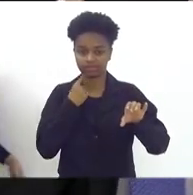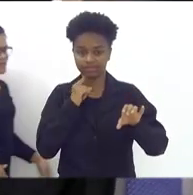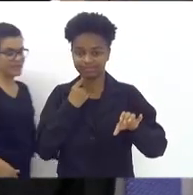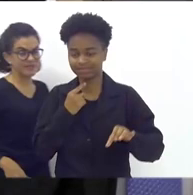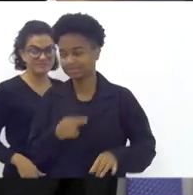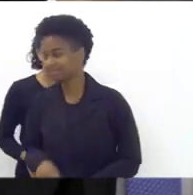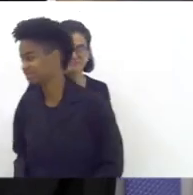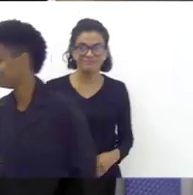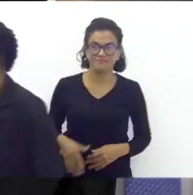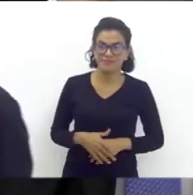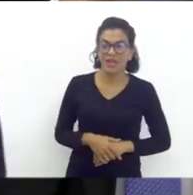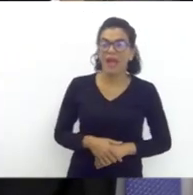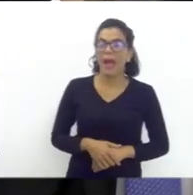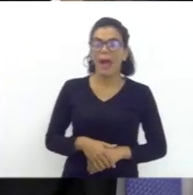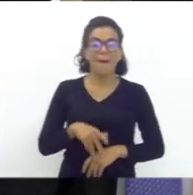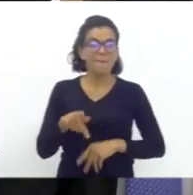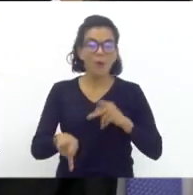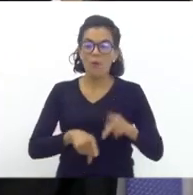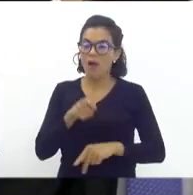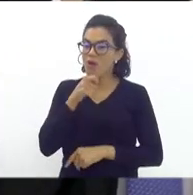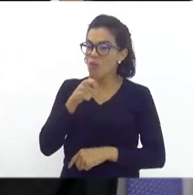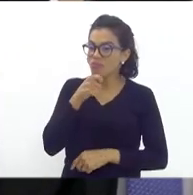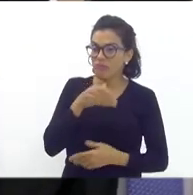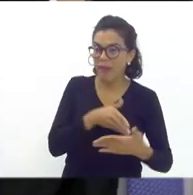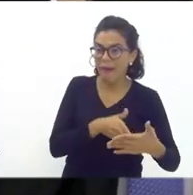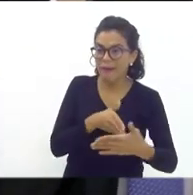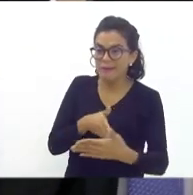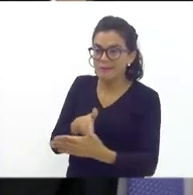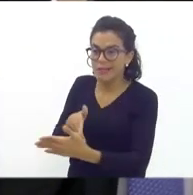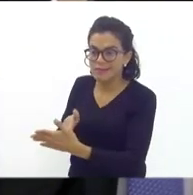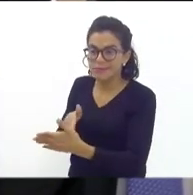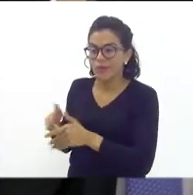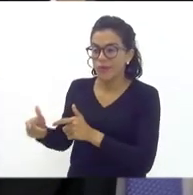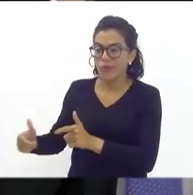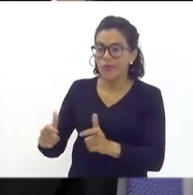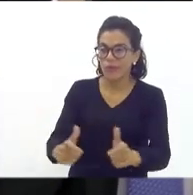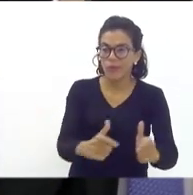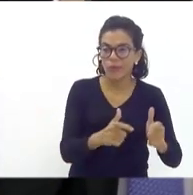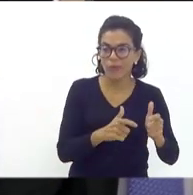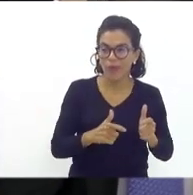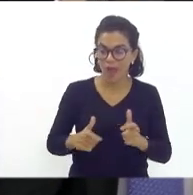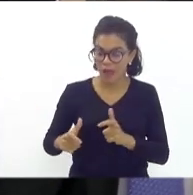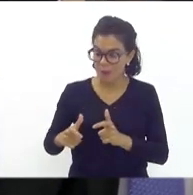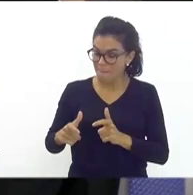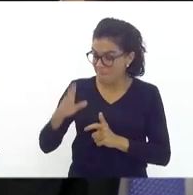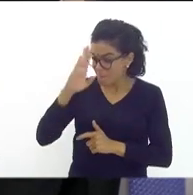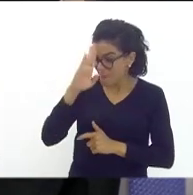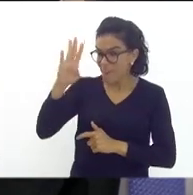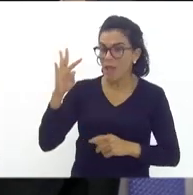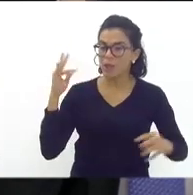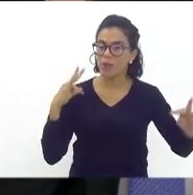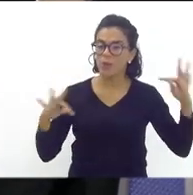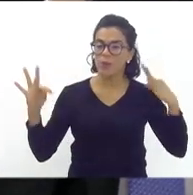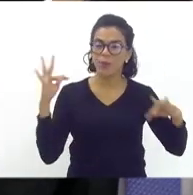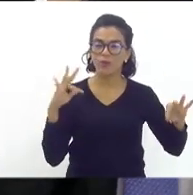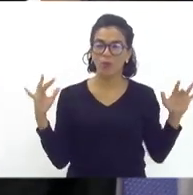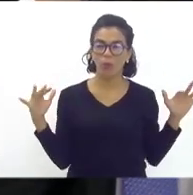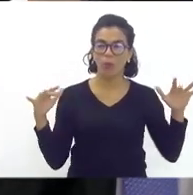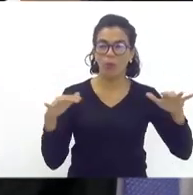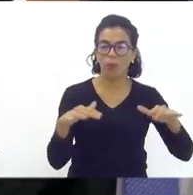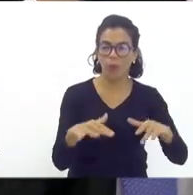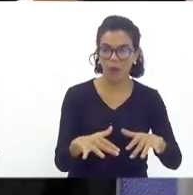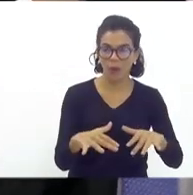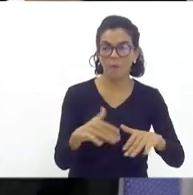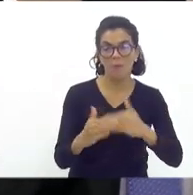de uma população que não tem acesso algo básico é um dos locais é turísticos que pode